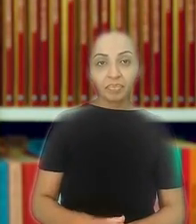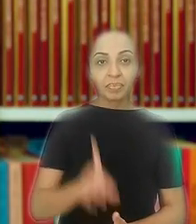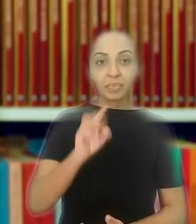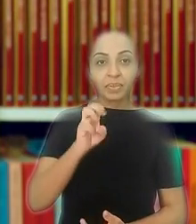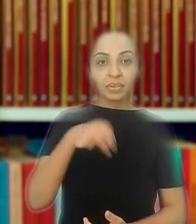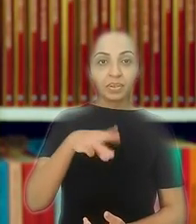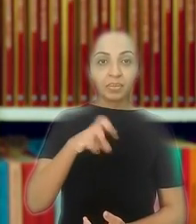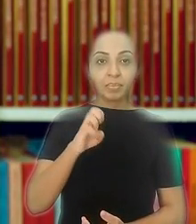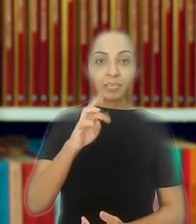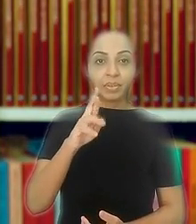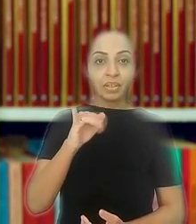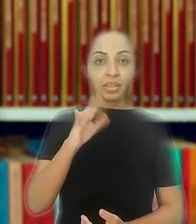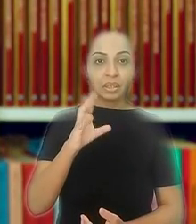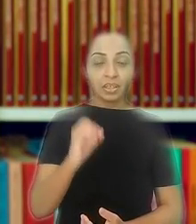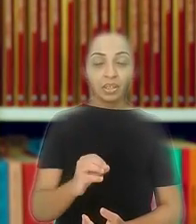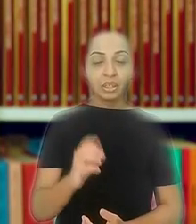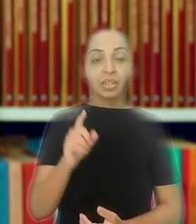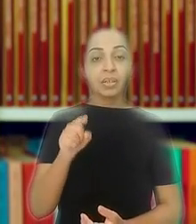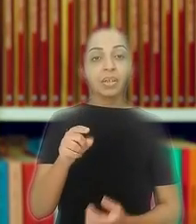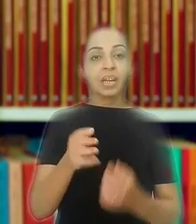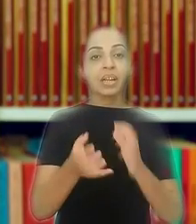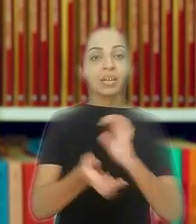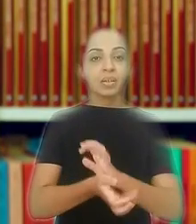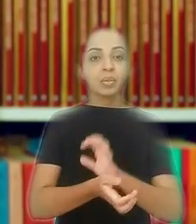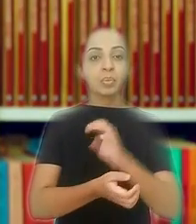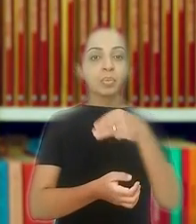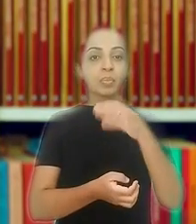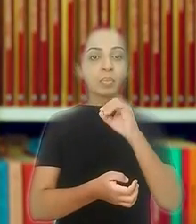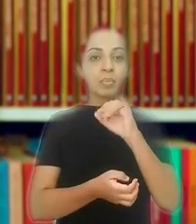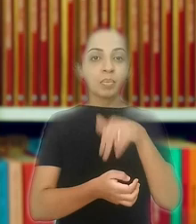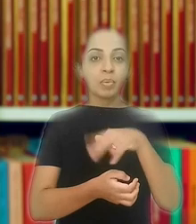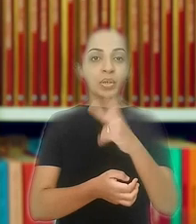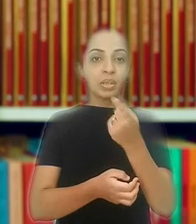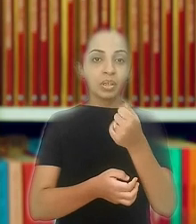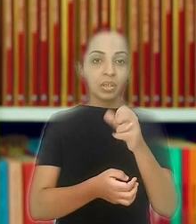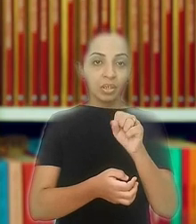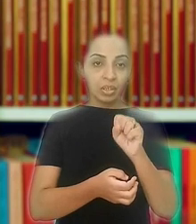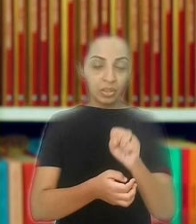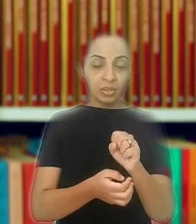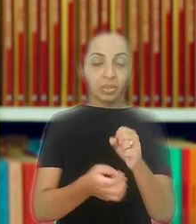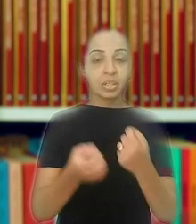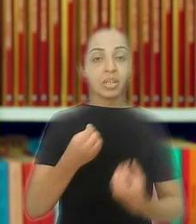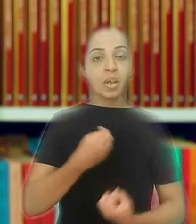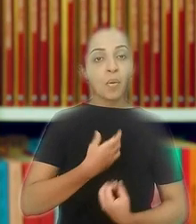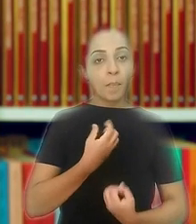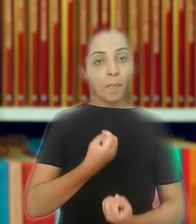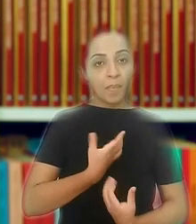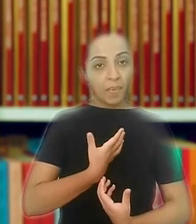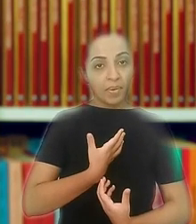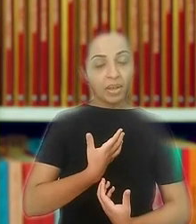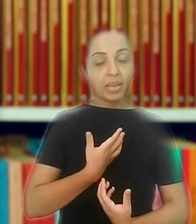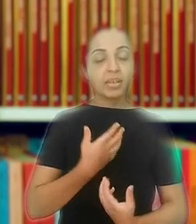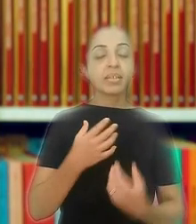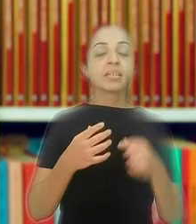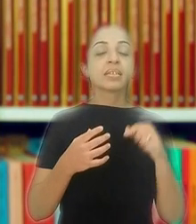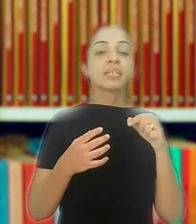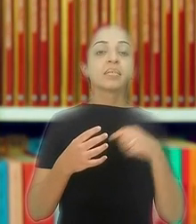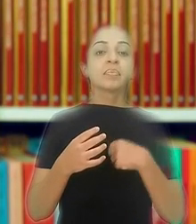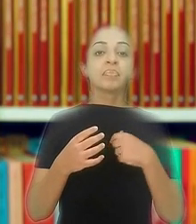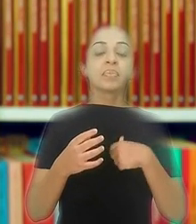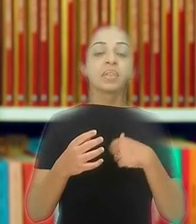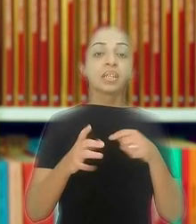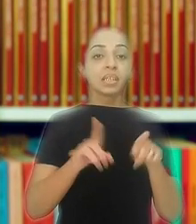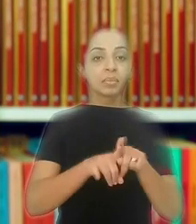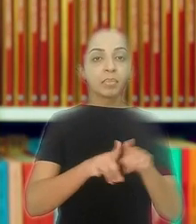demétrico Galvão lançado aqui pela Editora Moinhos livro de 2019 o Demétrius Galvão é um poeta e